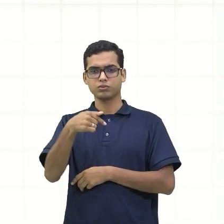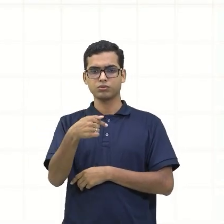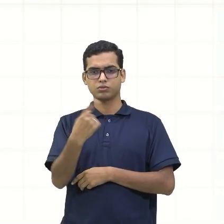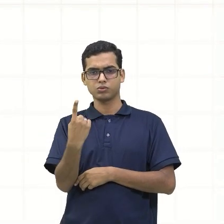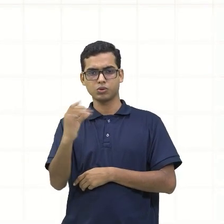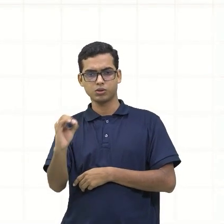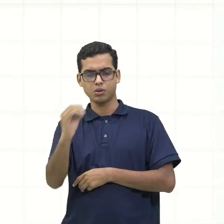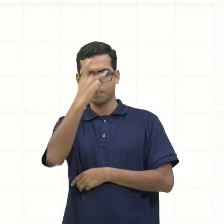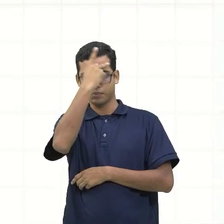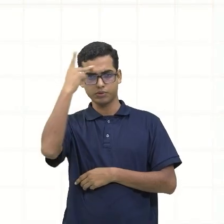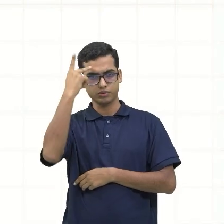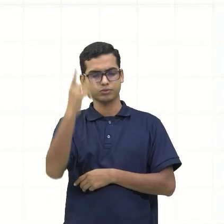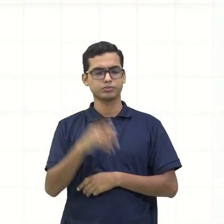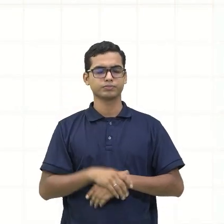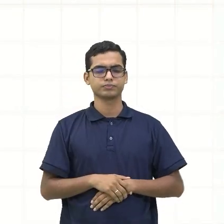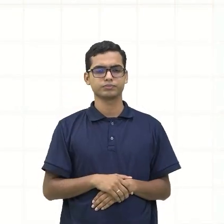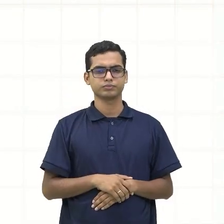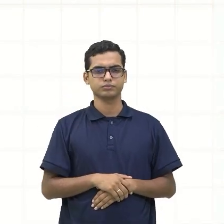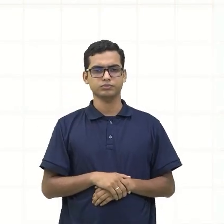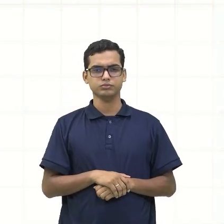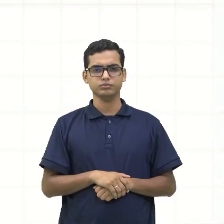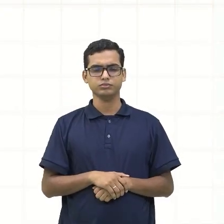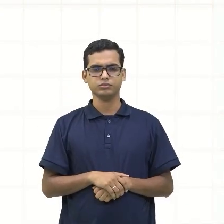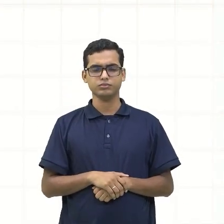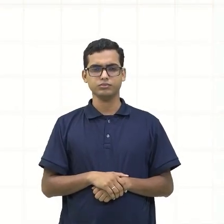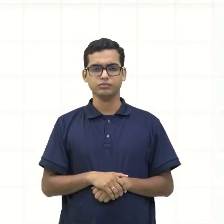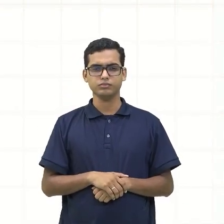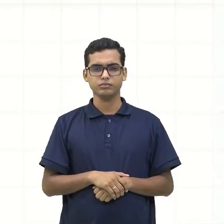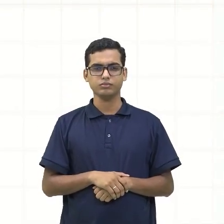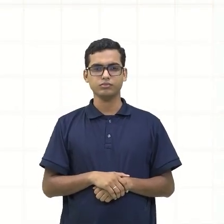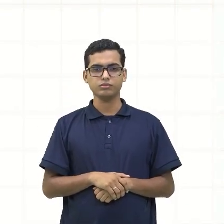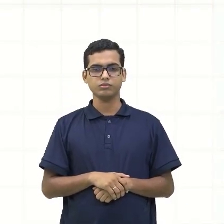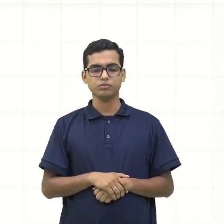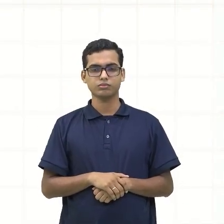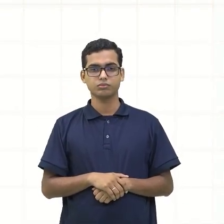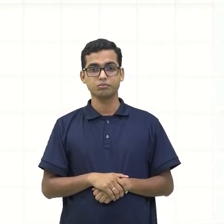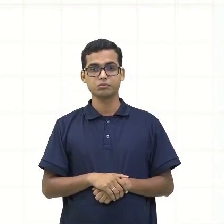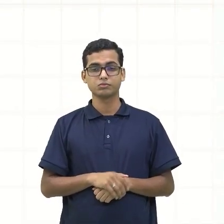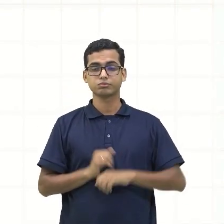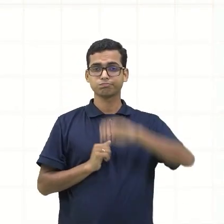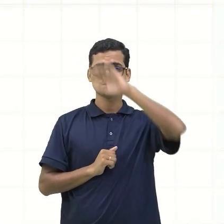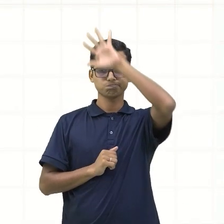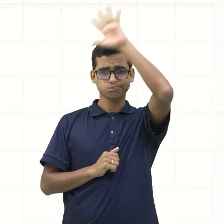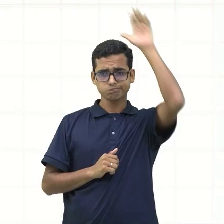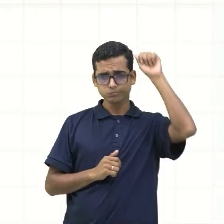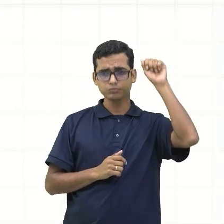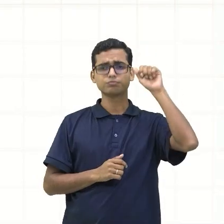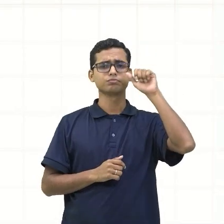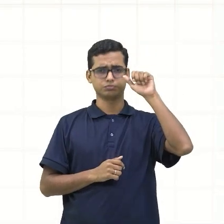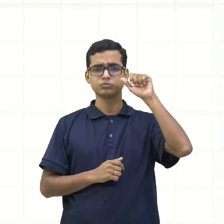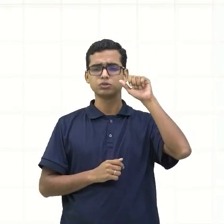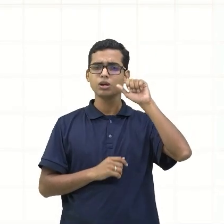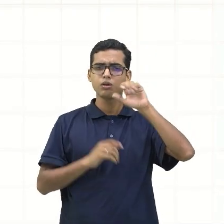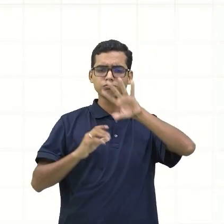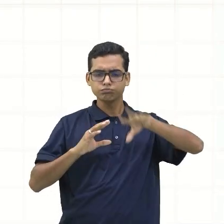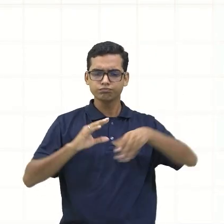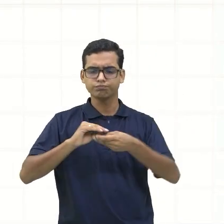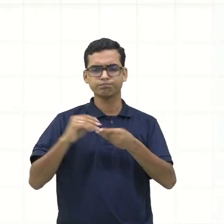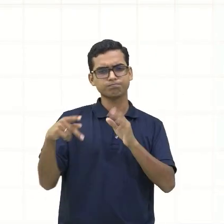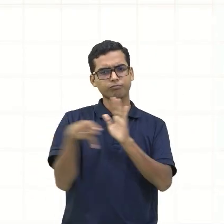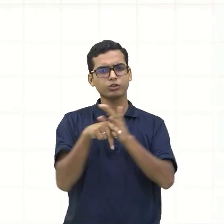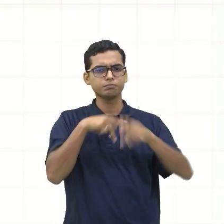4.710 pessoas. No Amazonas, nós temos essa importante contribuição dos indígenas na